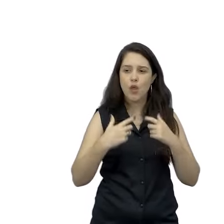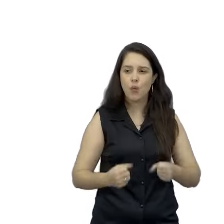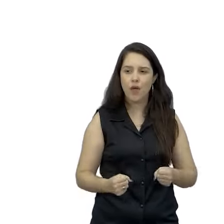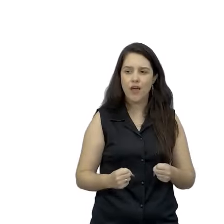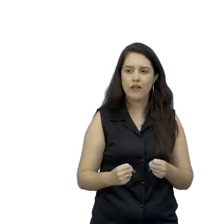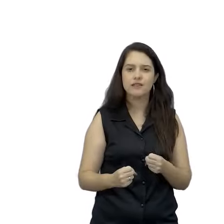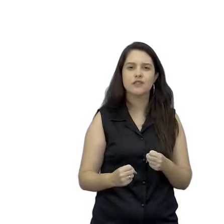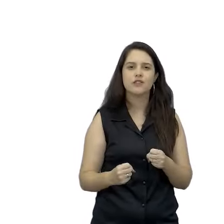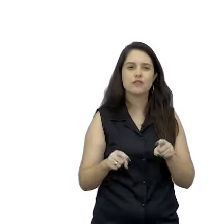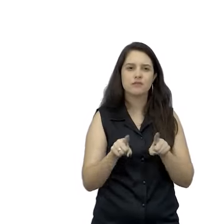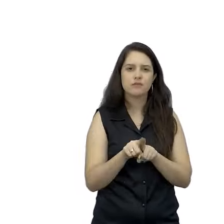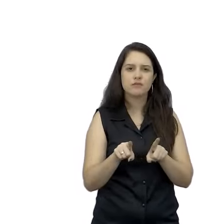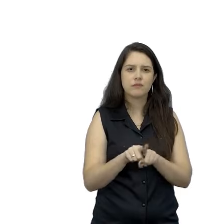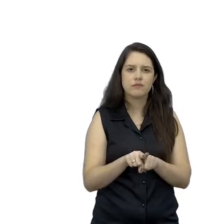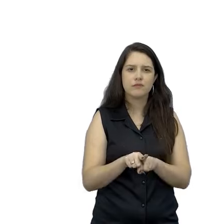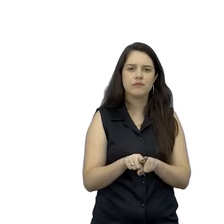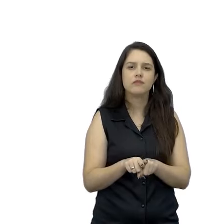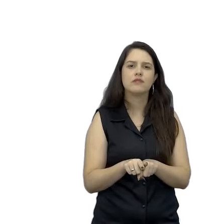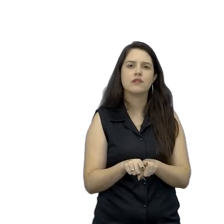de ação